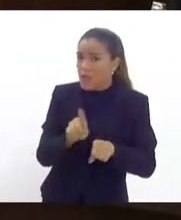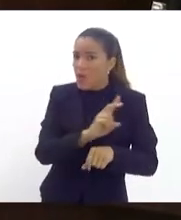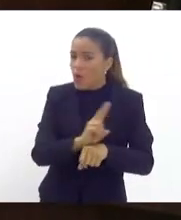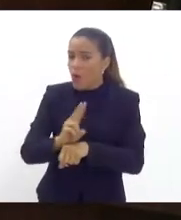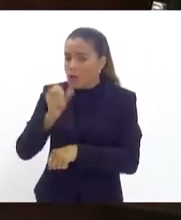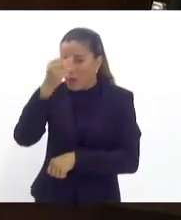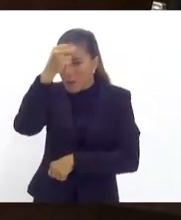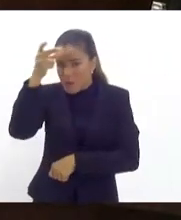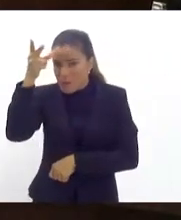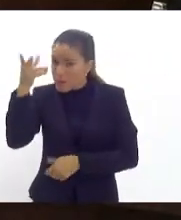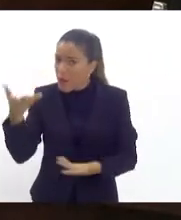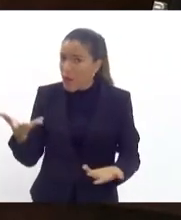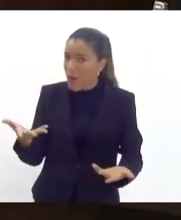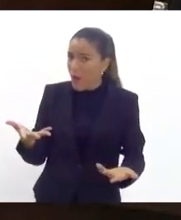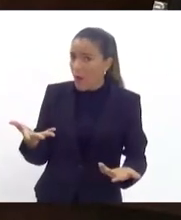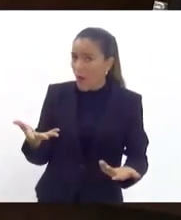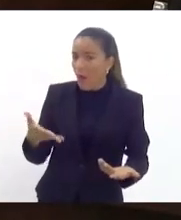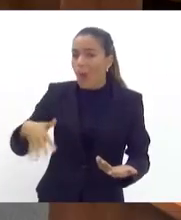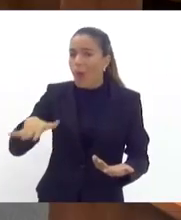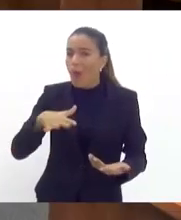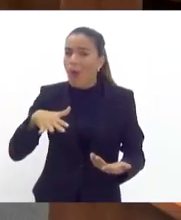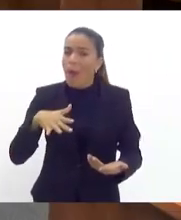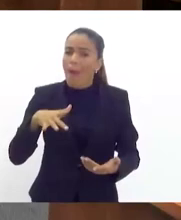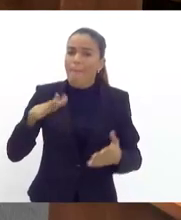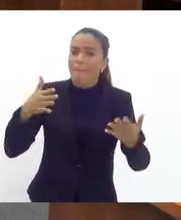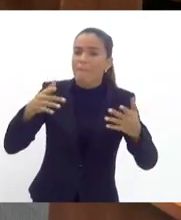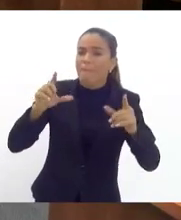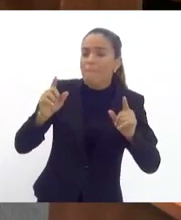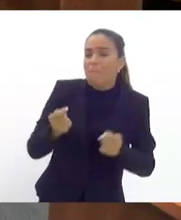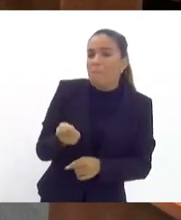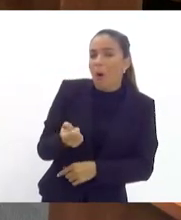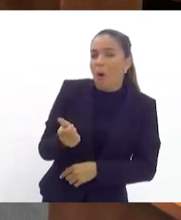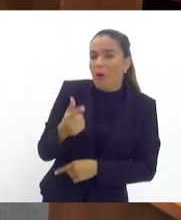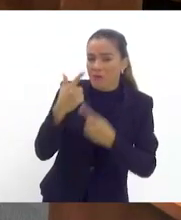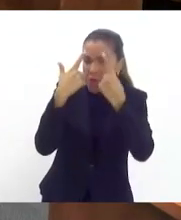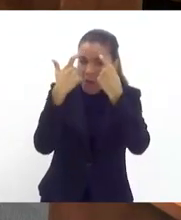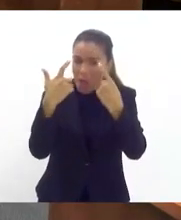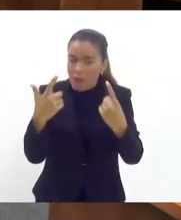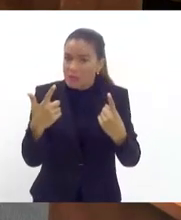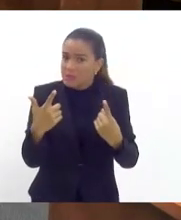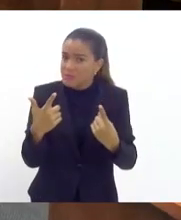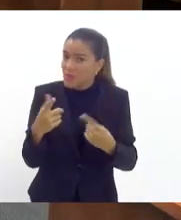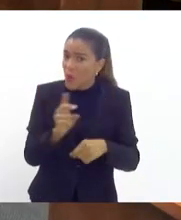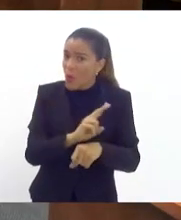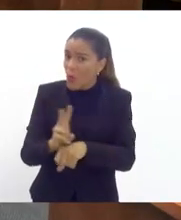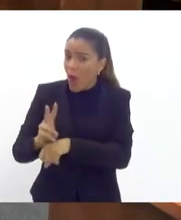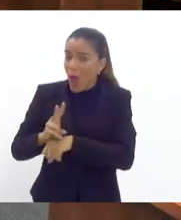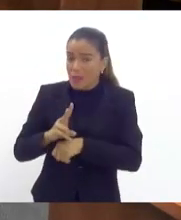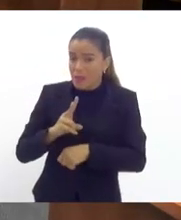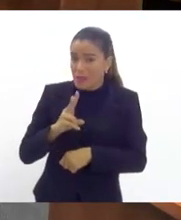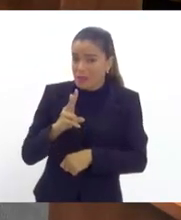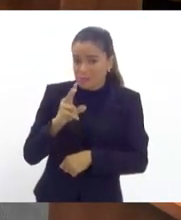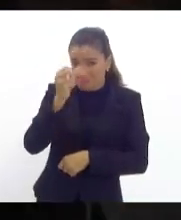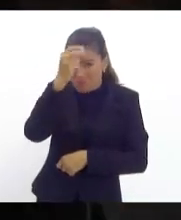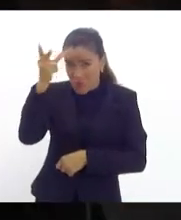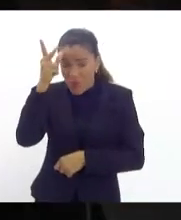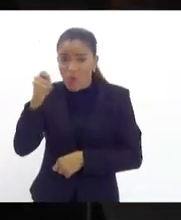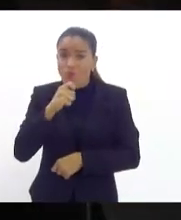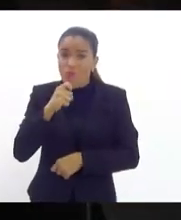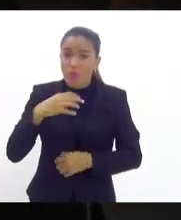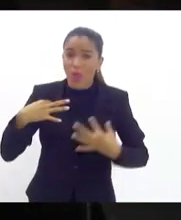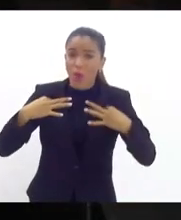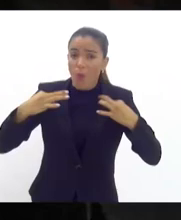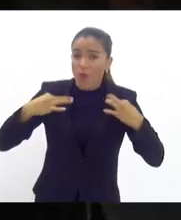crime de baixa violência e etc nós temos guarda municipal hoje tem equipamentos de proteção individual sem